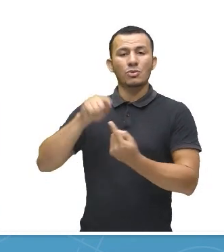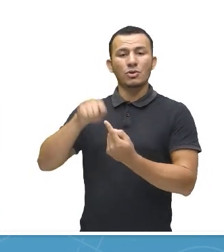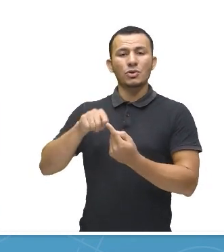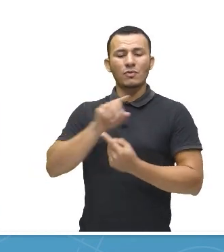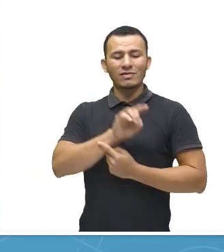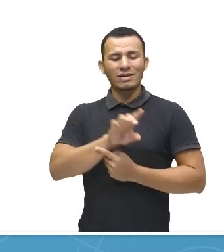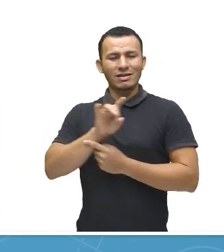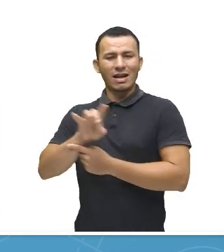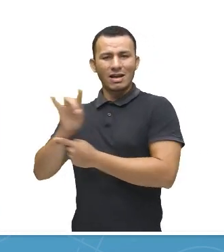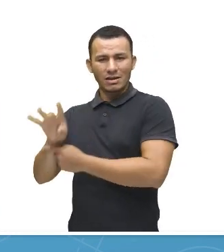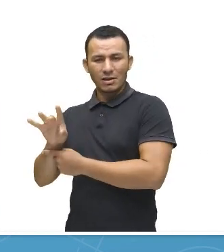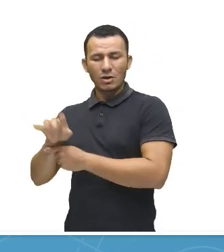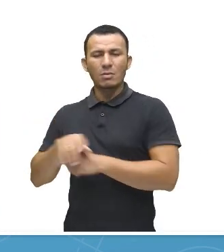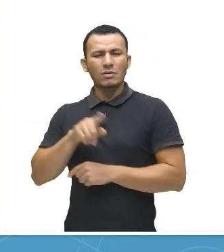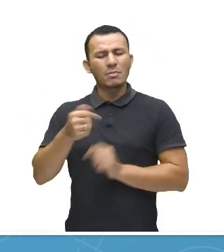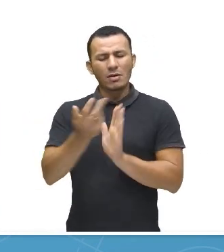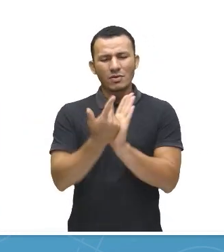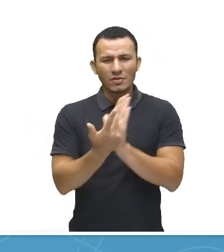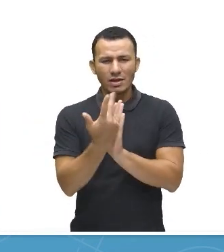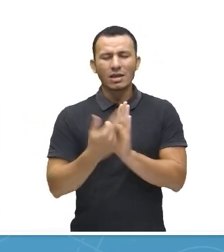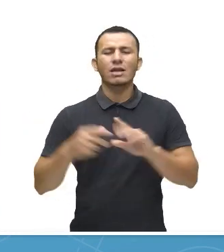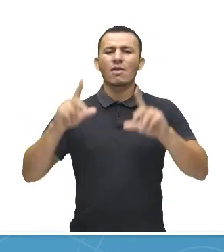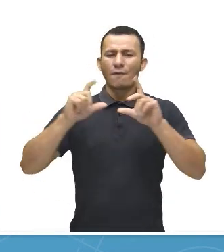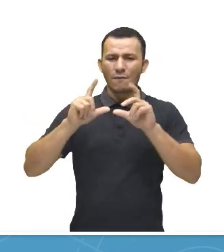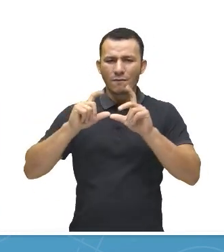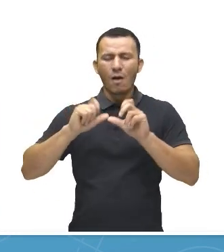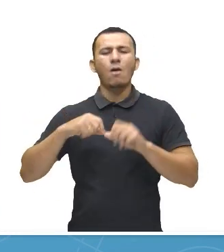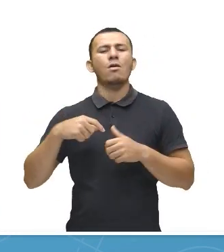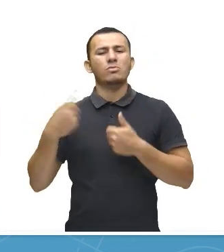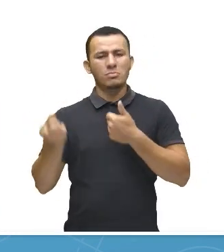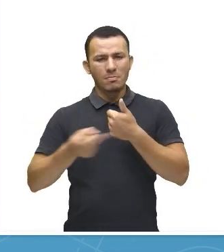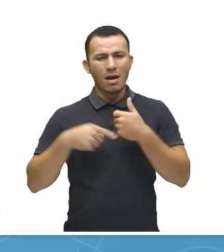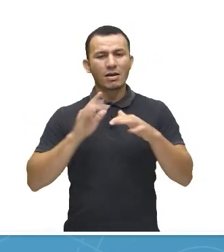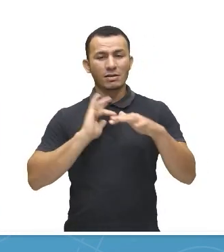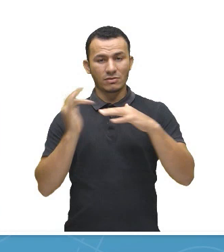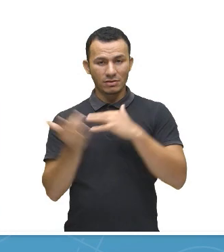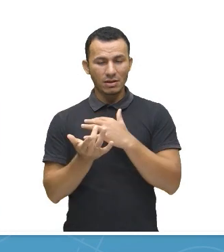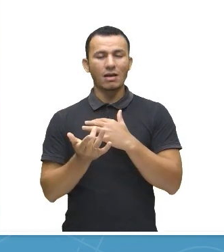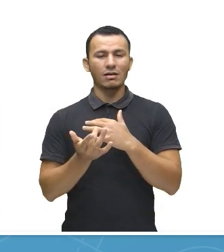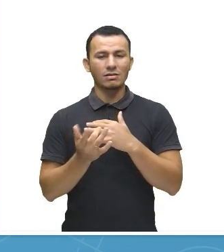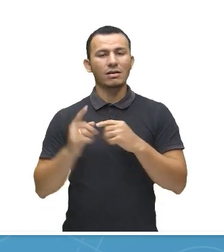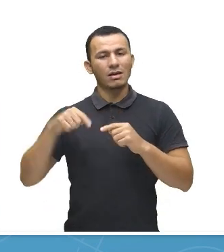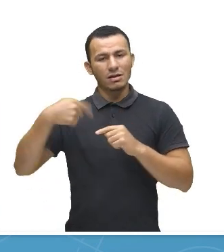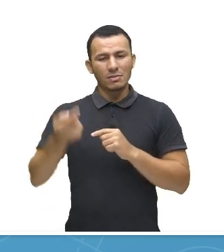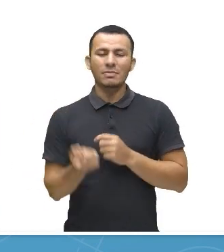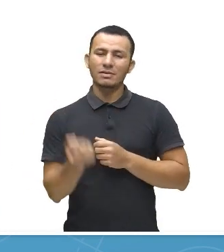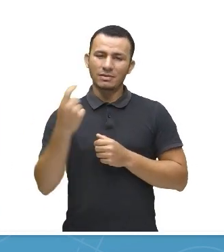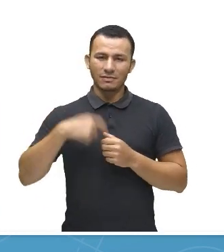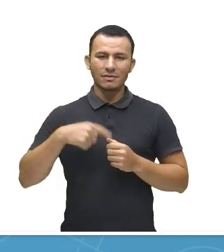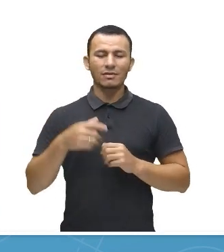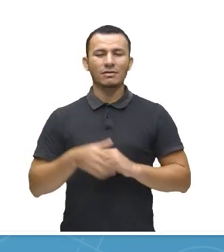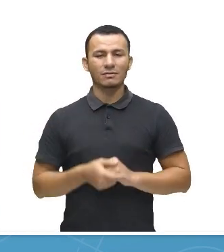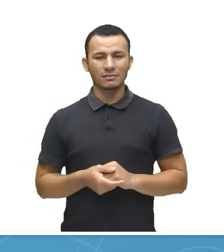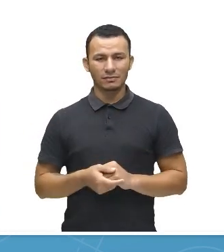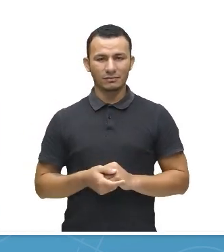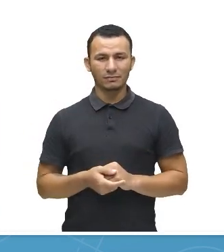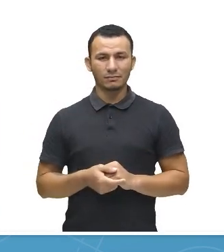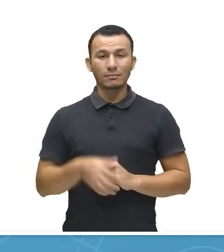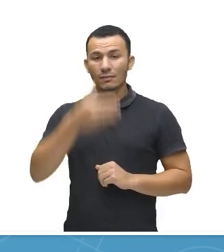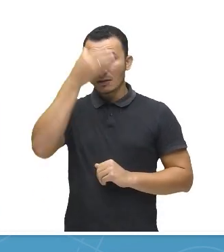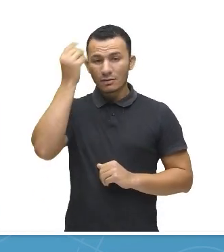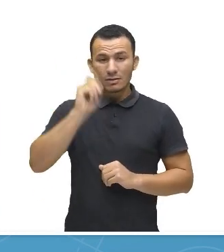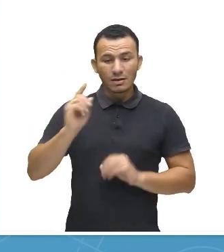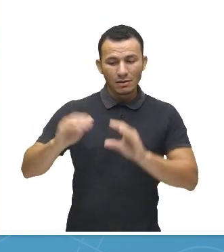uma. Façam aí o desenho, tirem foto, marquem a gente nas redes sociais, que daqui a pouquinho a gente está de volta com vocês. Não esqueçam